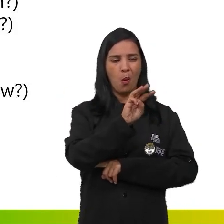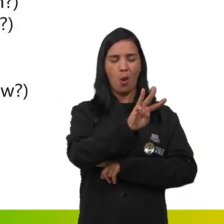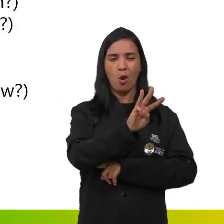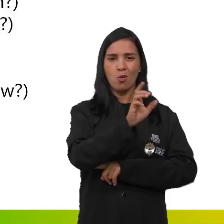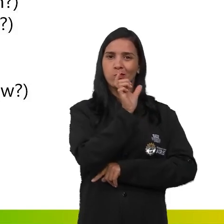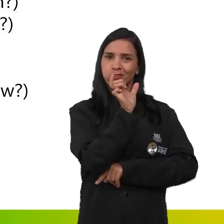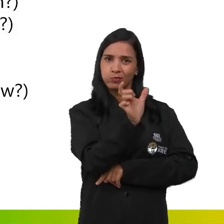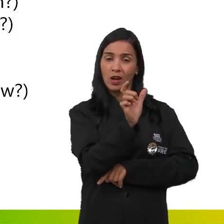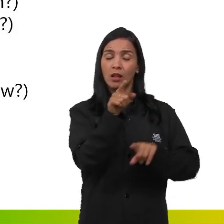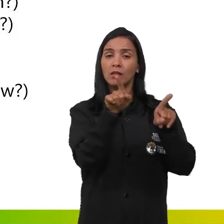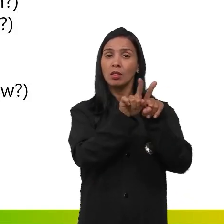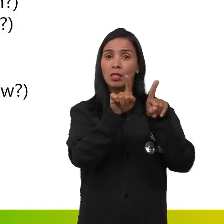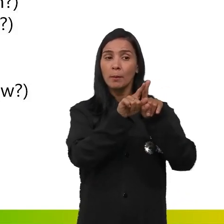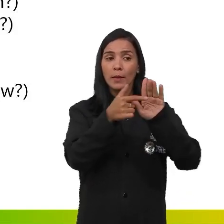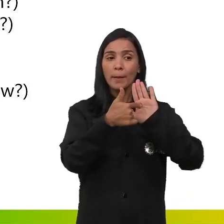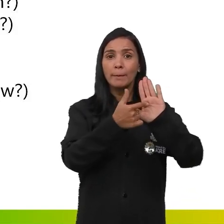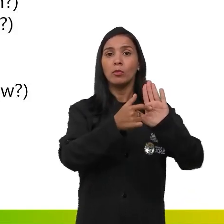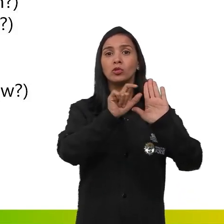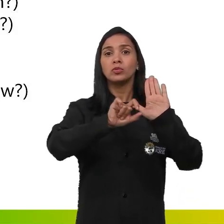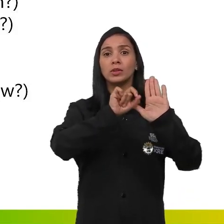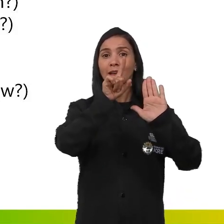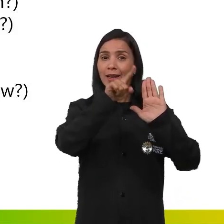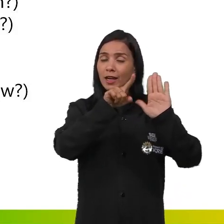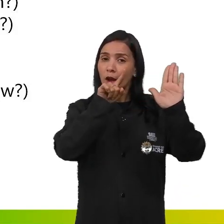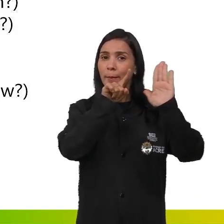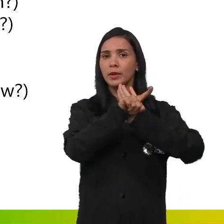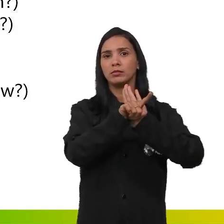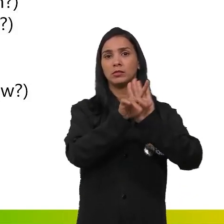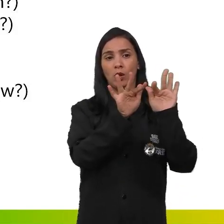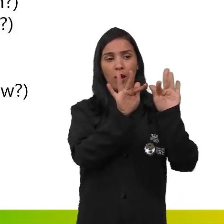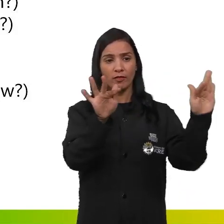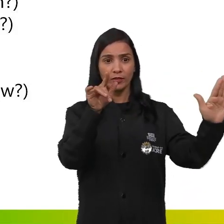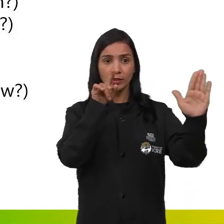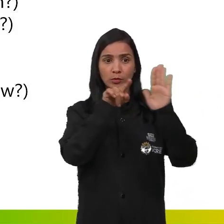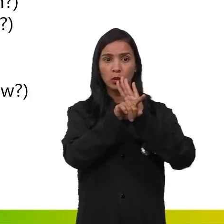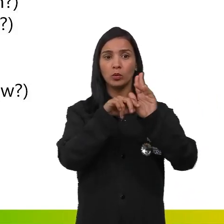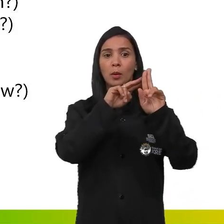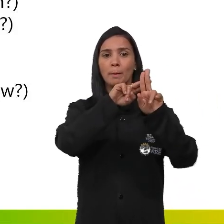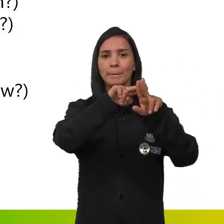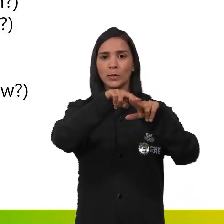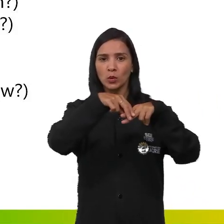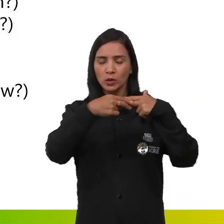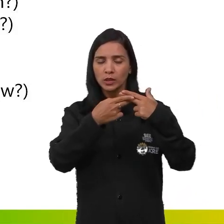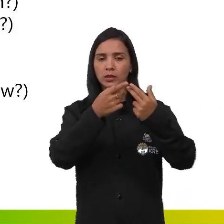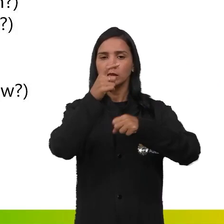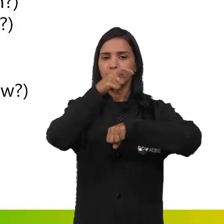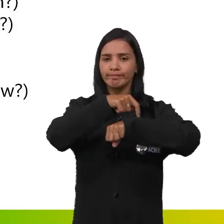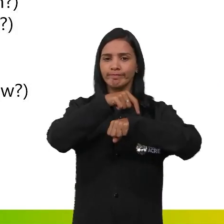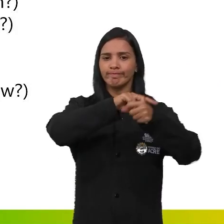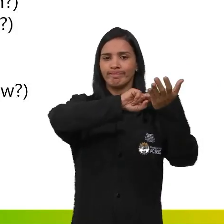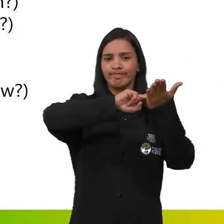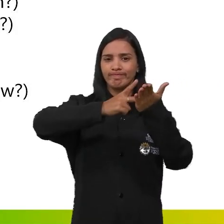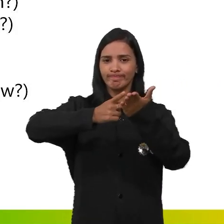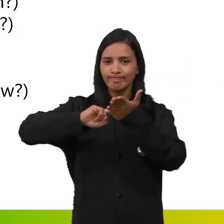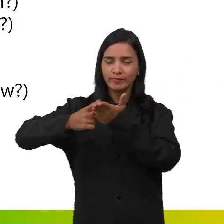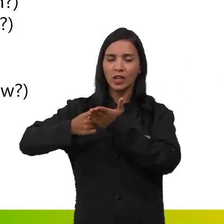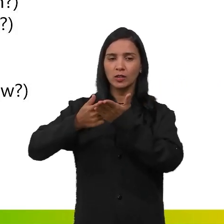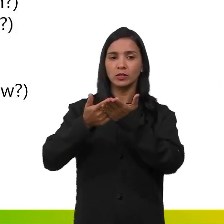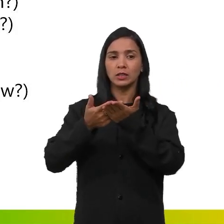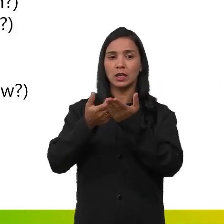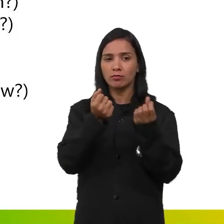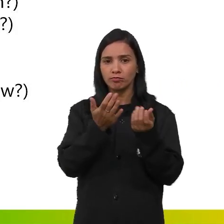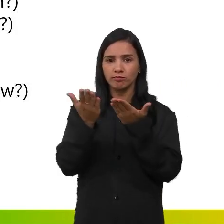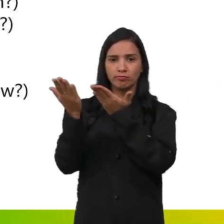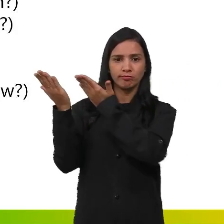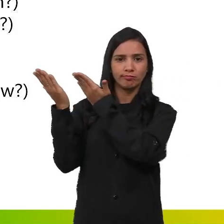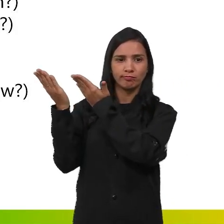uma pergunta. É por isso que nós temos aqui como tradução quanta, quantos, tudo bem?